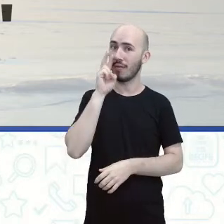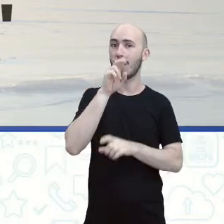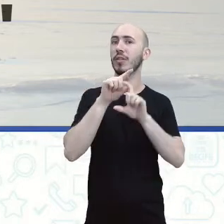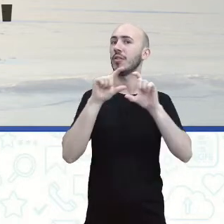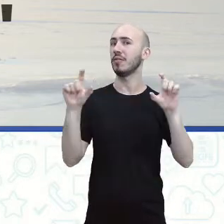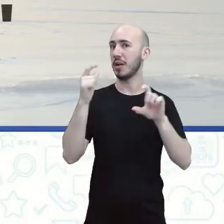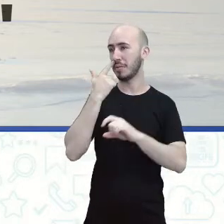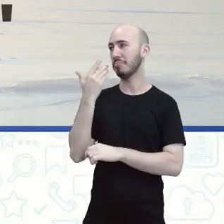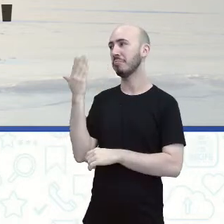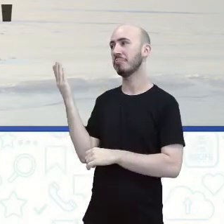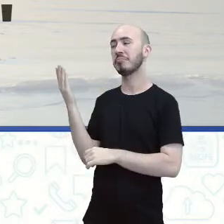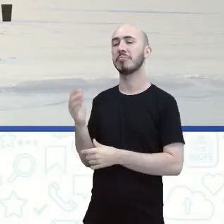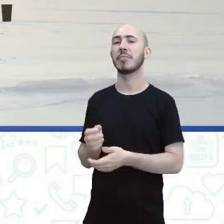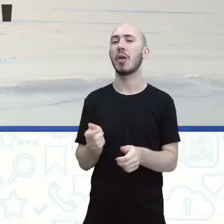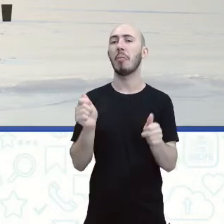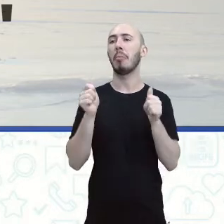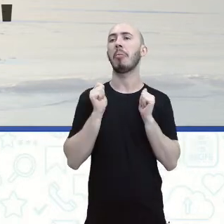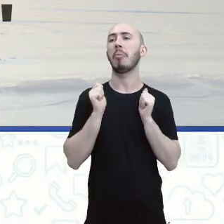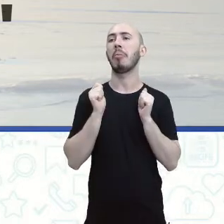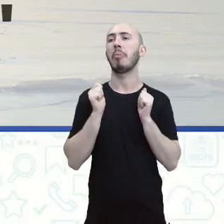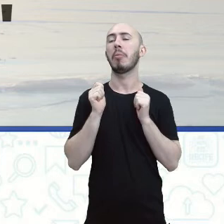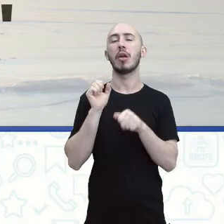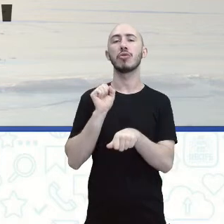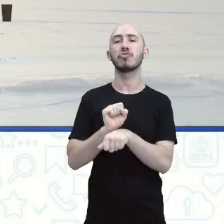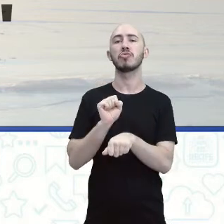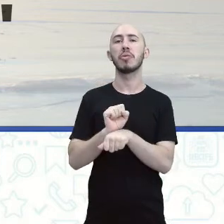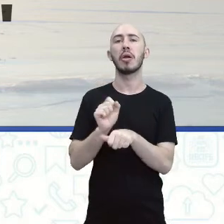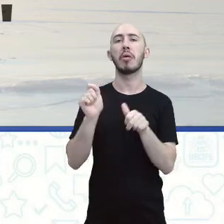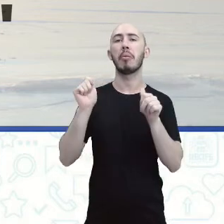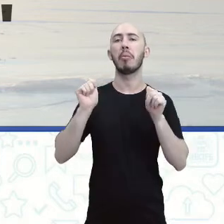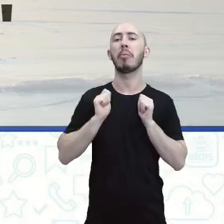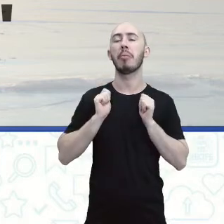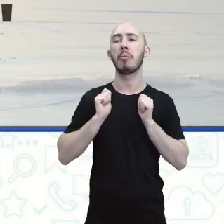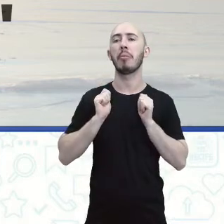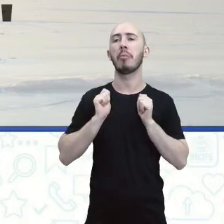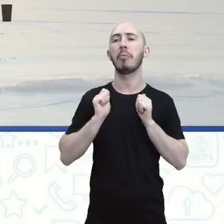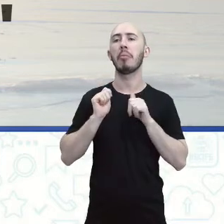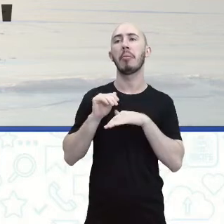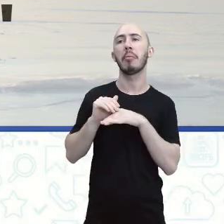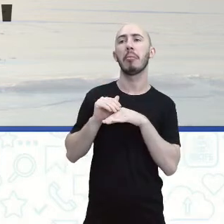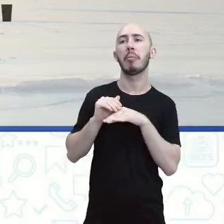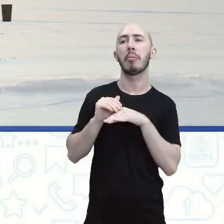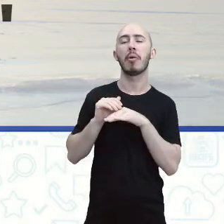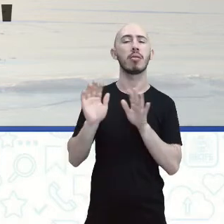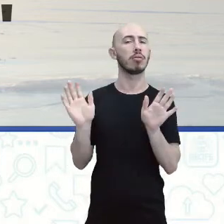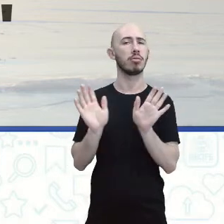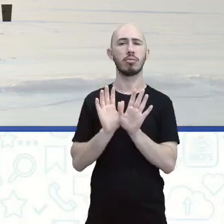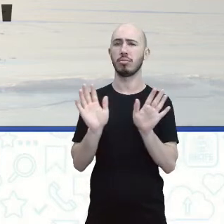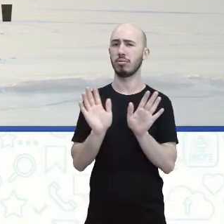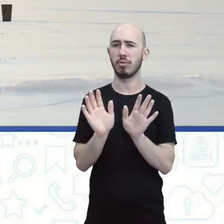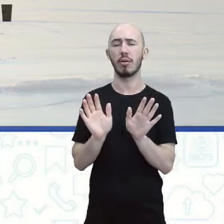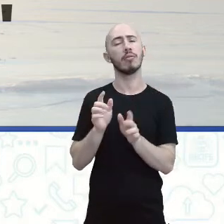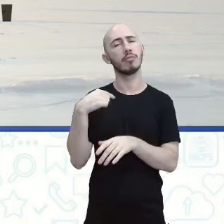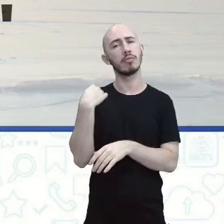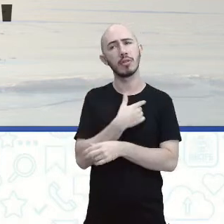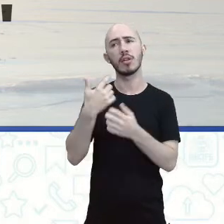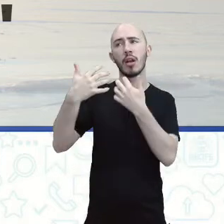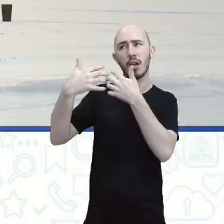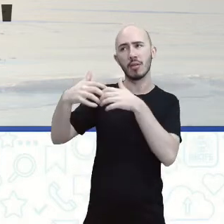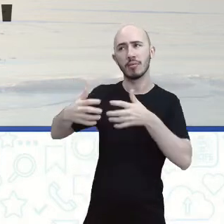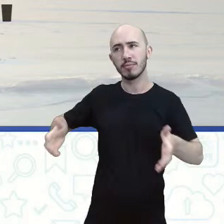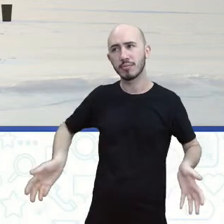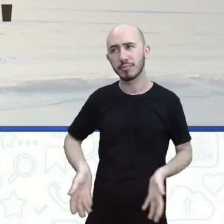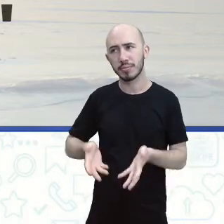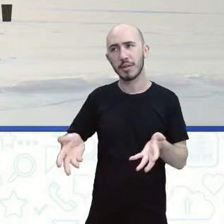Não vamos esperar, não vamos ficar no sedentarismo, acomodados. Vamos sempre pensar